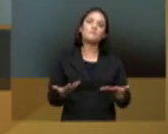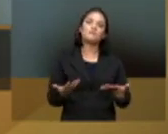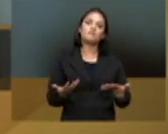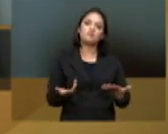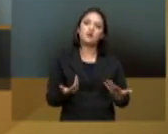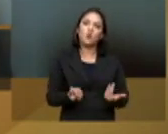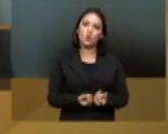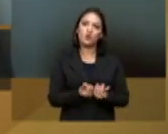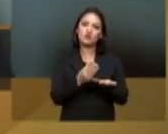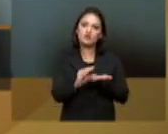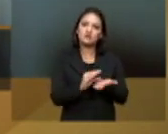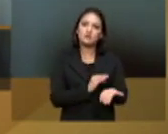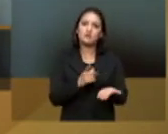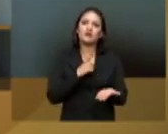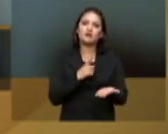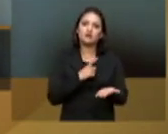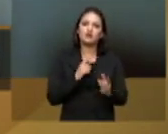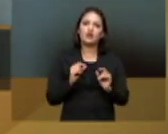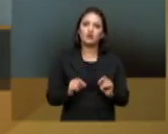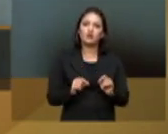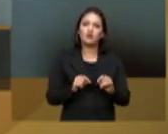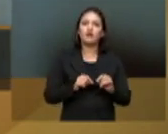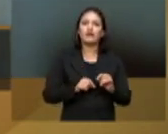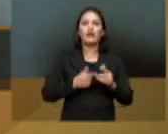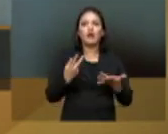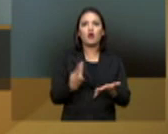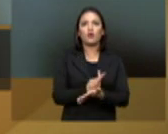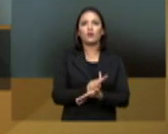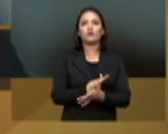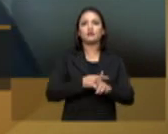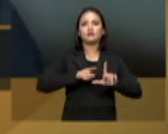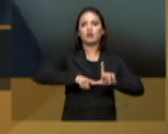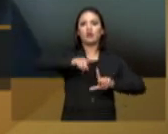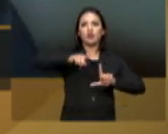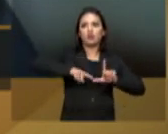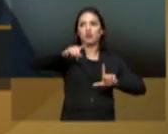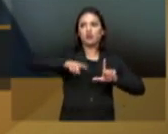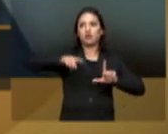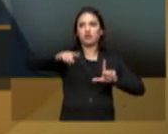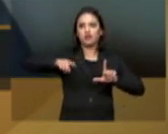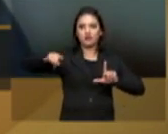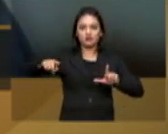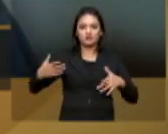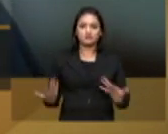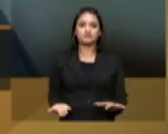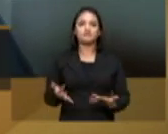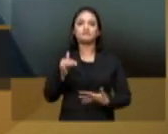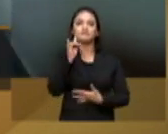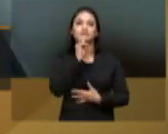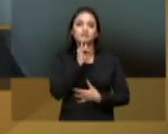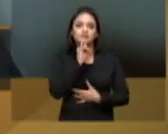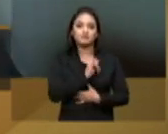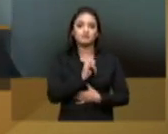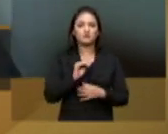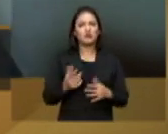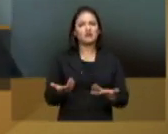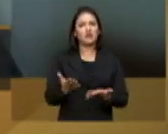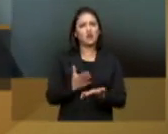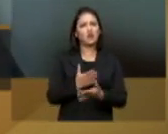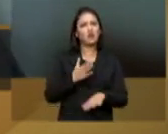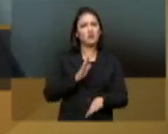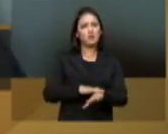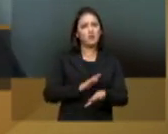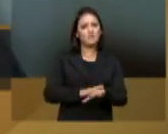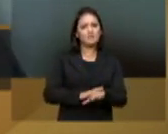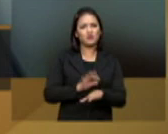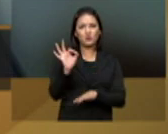sujeitas às constantes oscilações do mercado financeiro. Por exemplo, em um determinado momento, a taxa básica